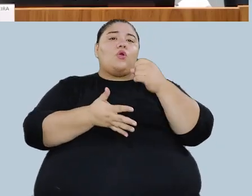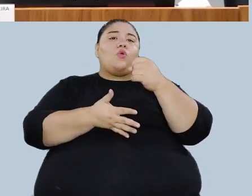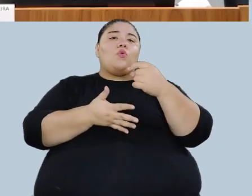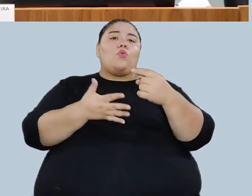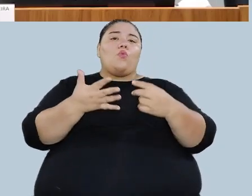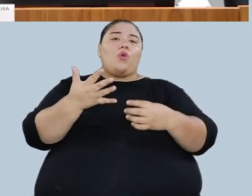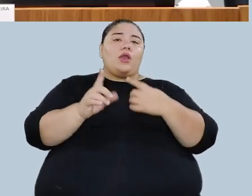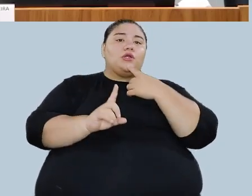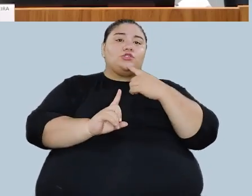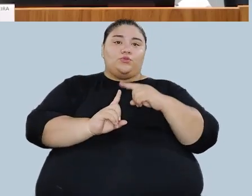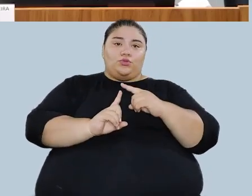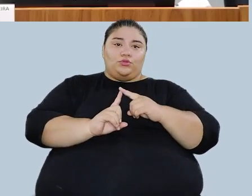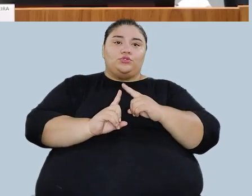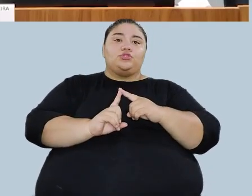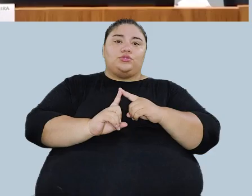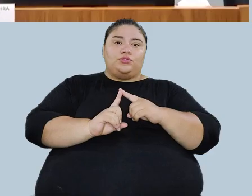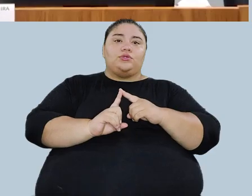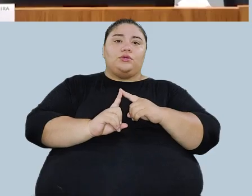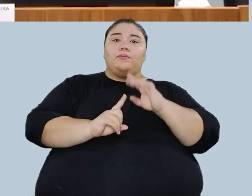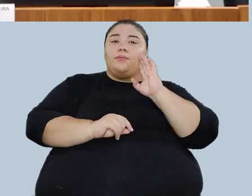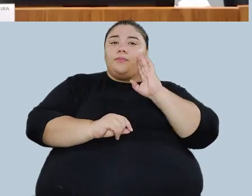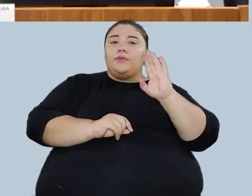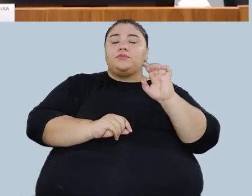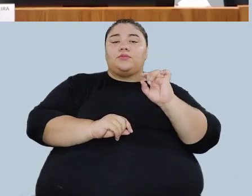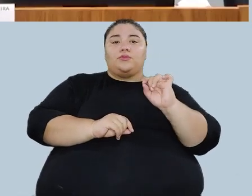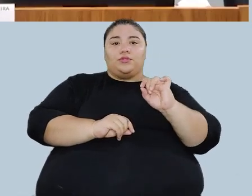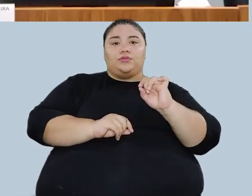essas tipologias abrangidas justamente para